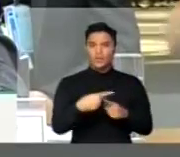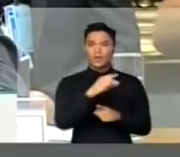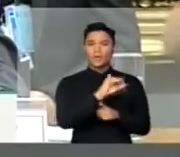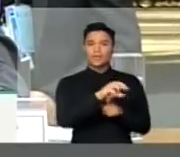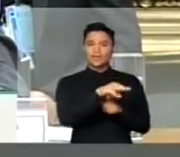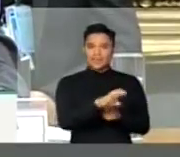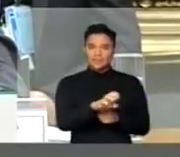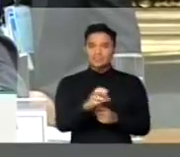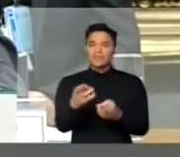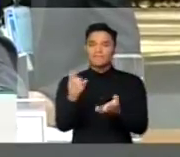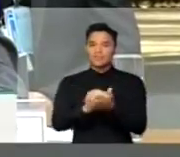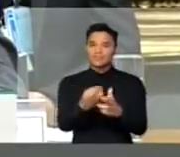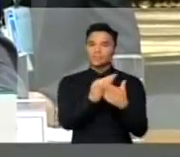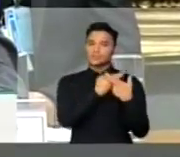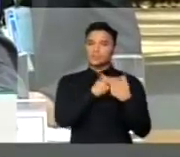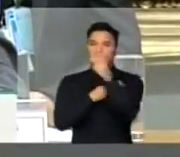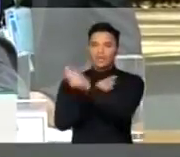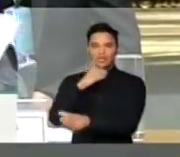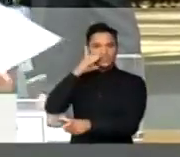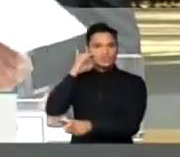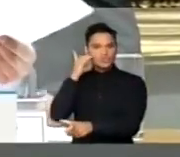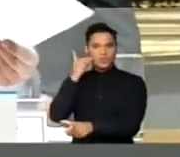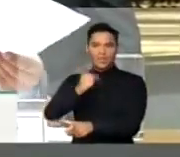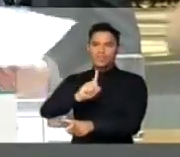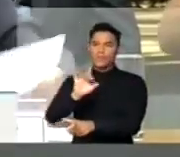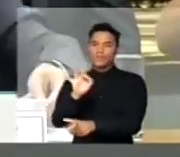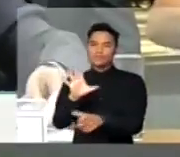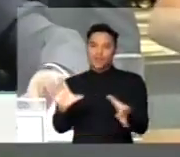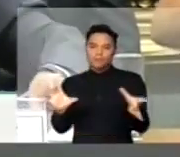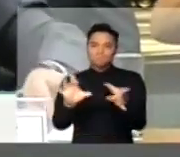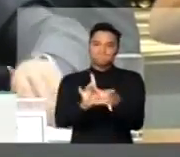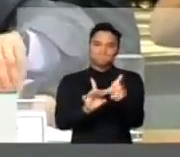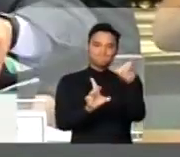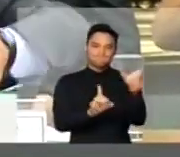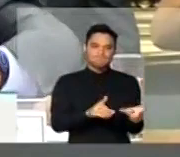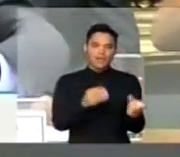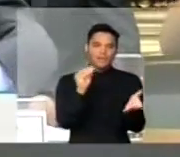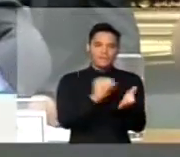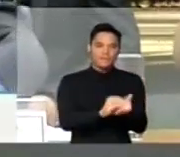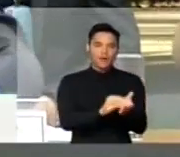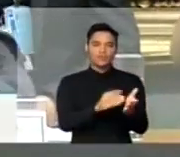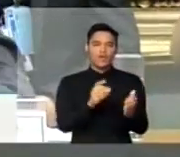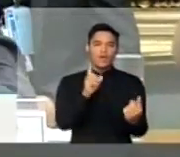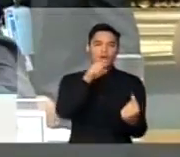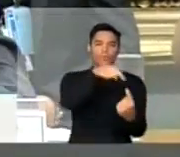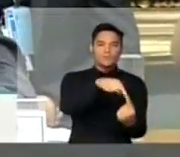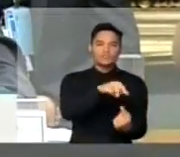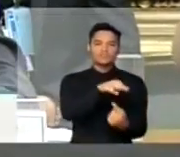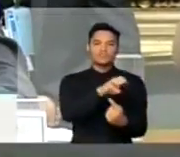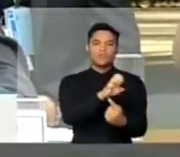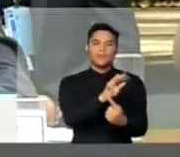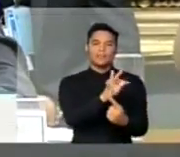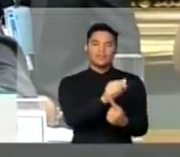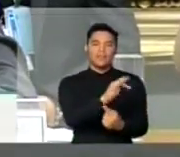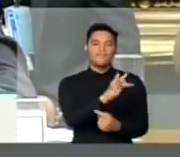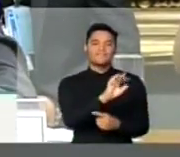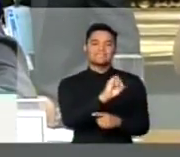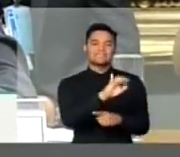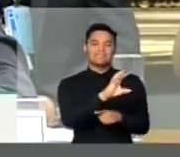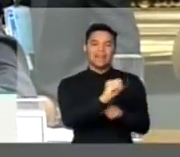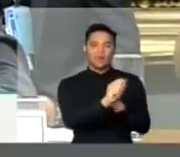responsabilidade da presidente não está relacionado exclusivamente ao fato do cumprimento ou não da meta fiscal. O que está